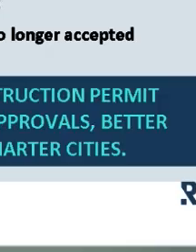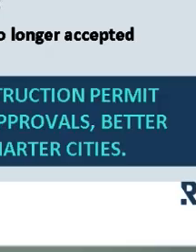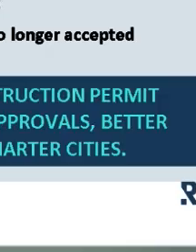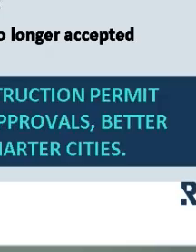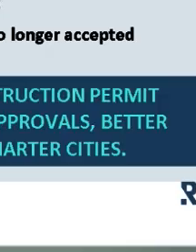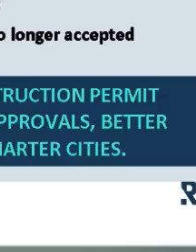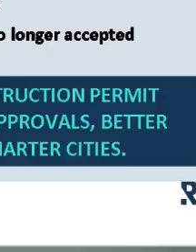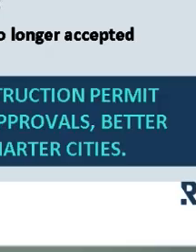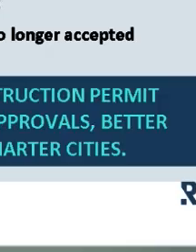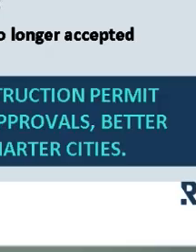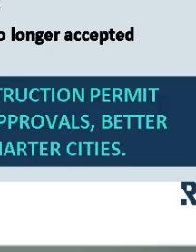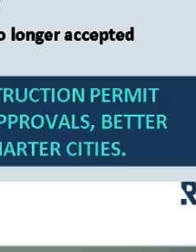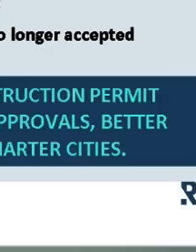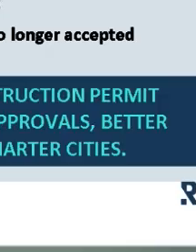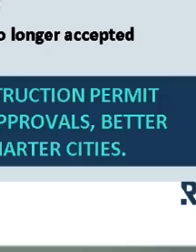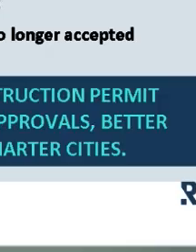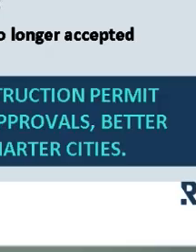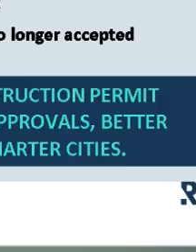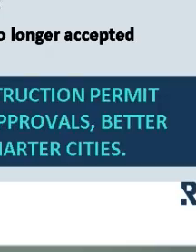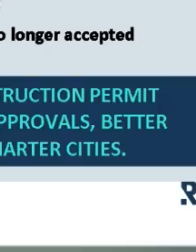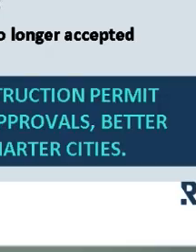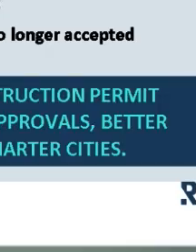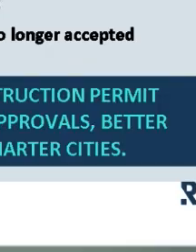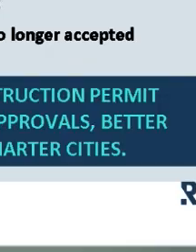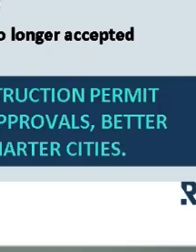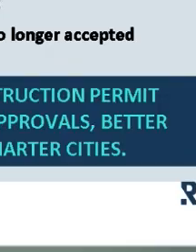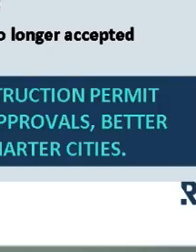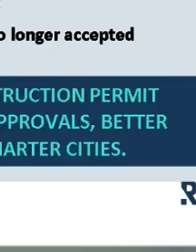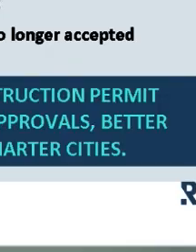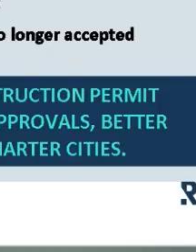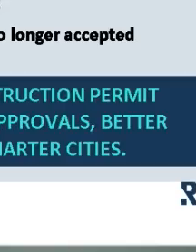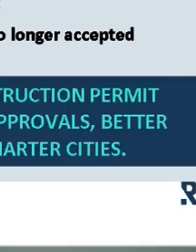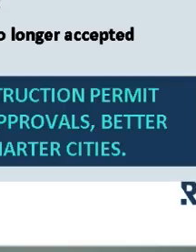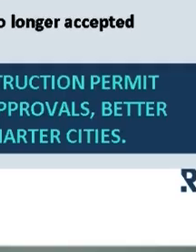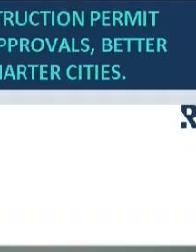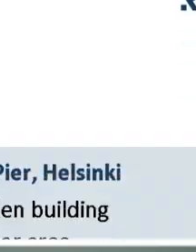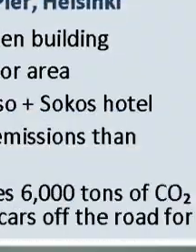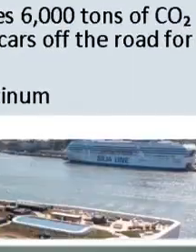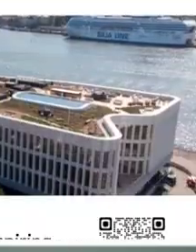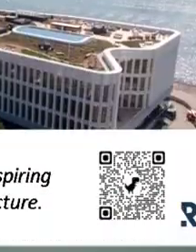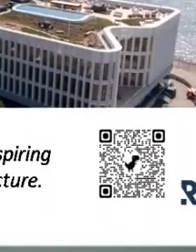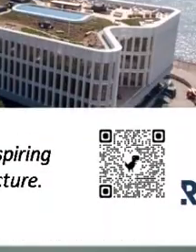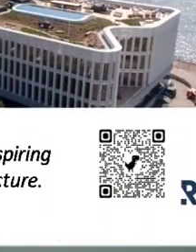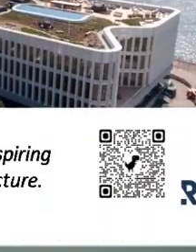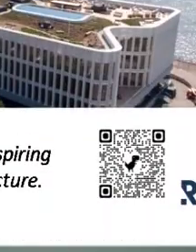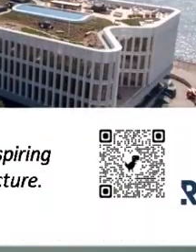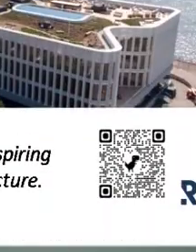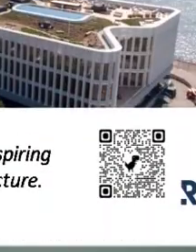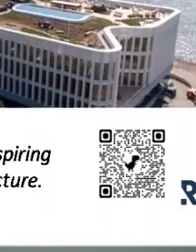licença em papel. Toda a documentação precisa ser entregue digitalmente.